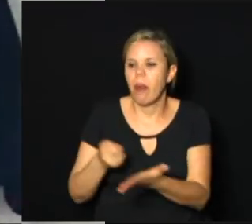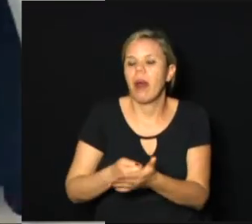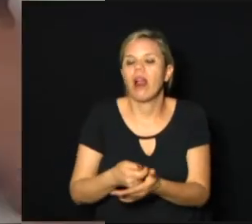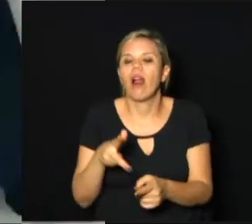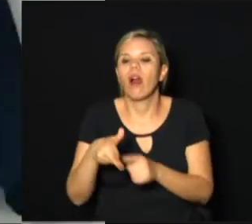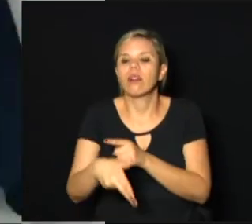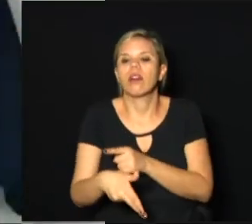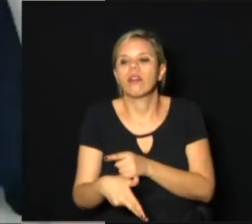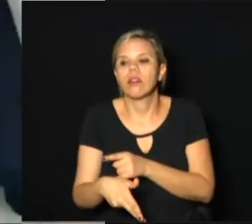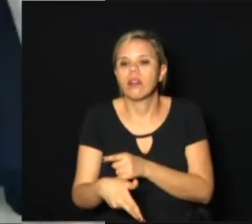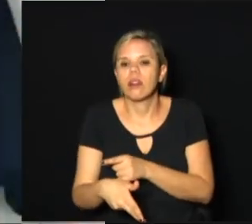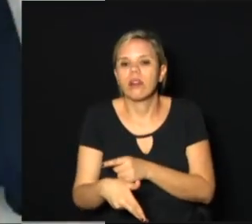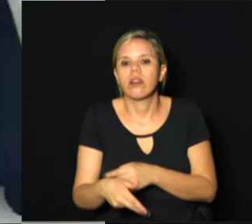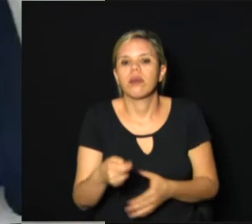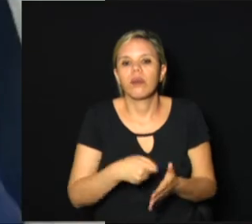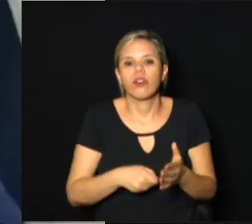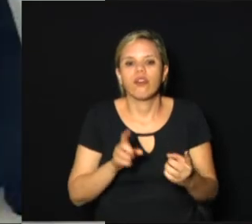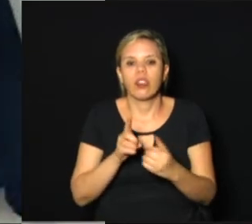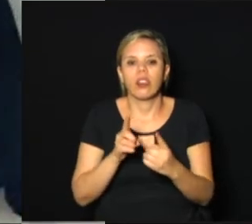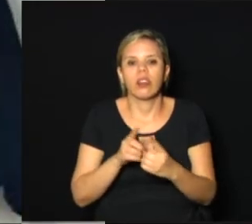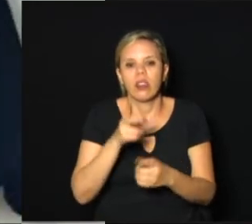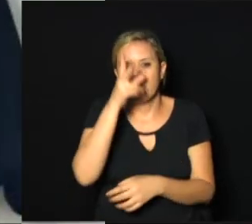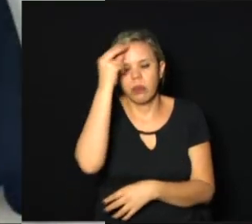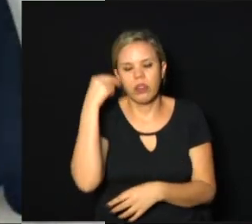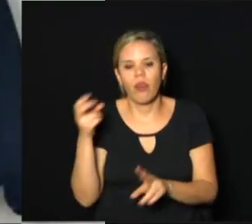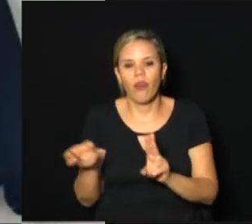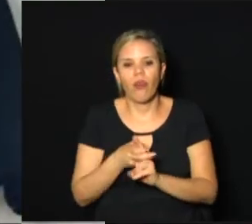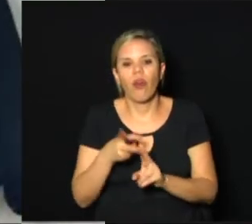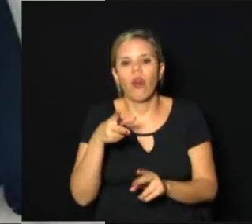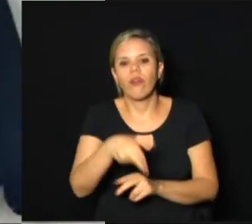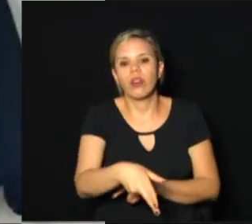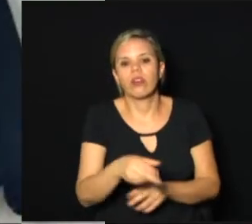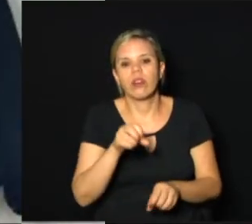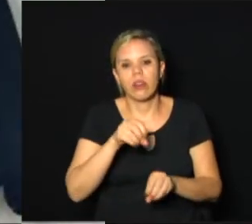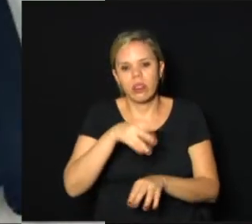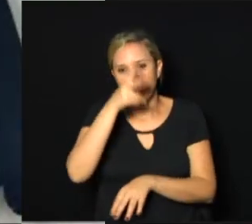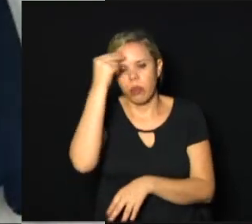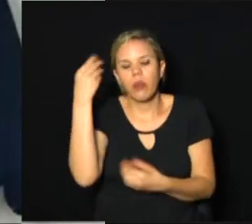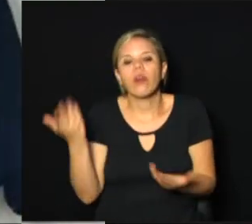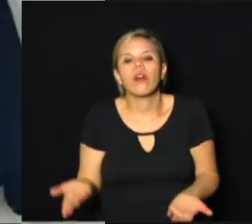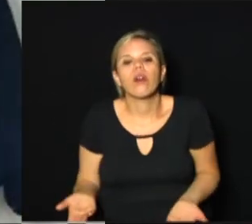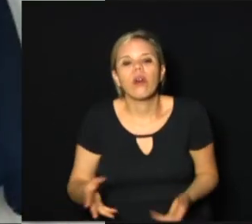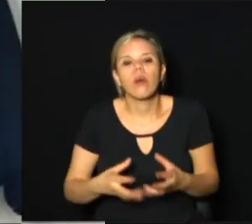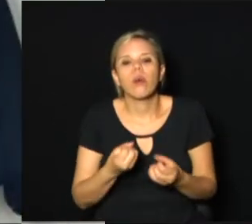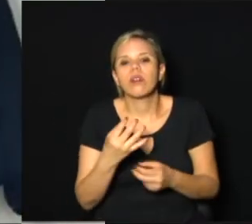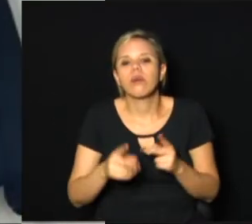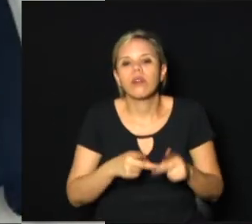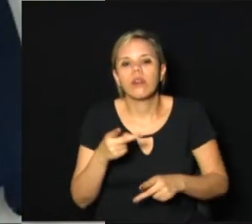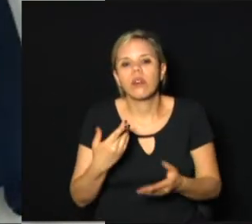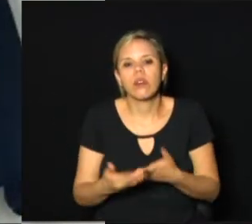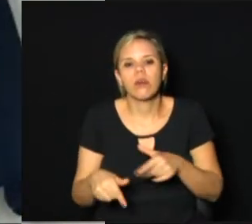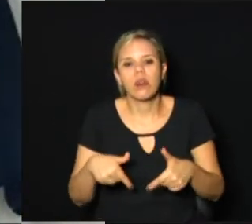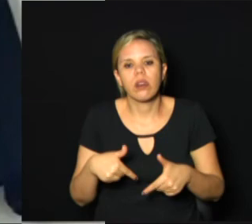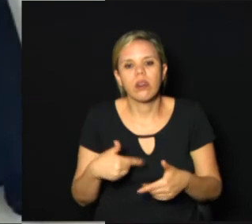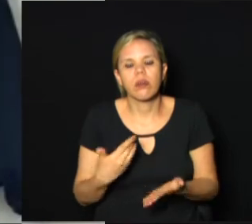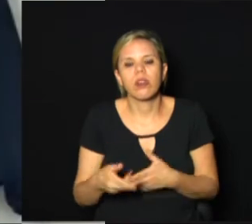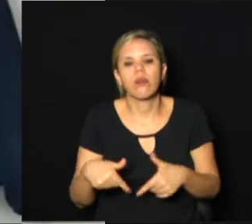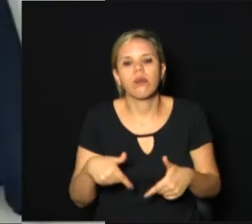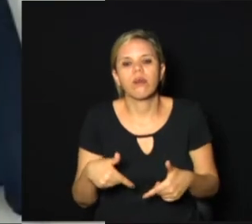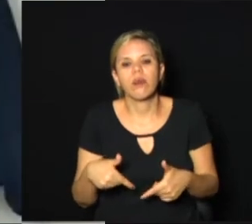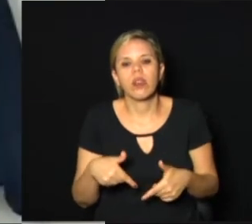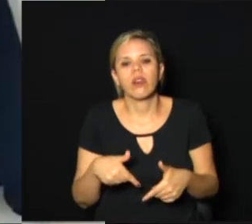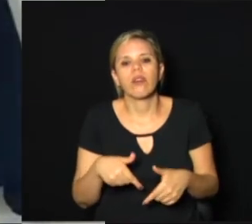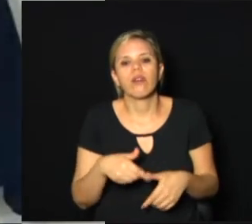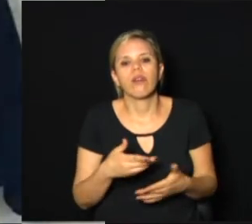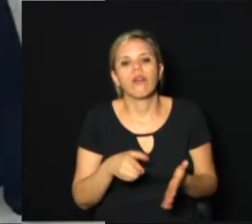Vai cortar as políticas que atendem aos trabalhadores? Vai cortar o SUS? Vai cortar a educação pública? Quantos trabalhadores que perderam emprego vão buscar a